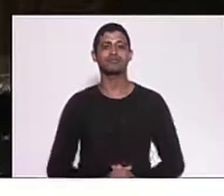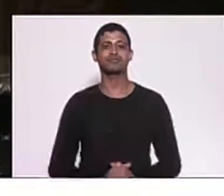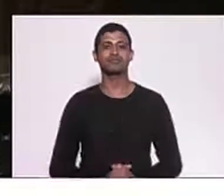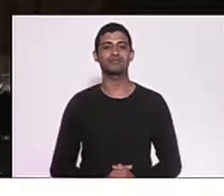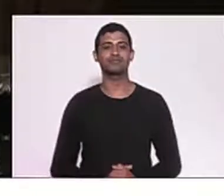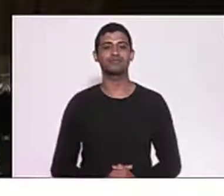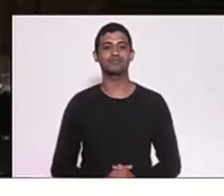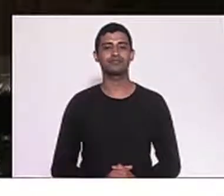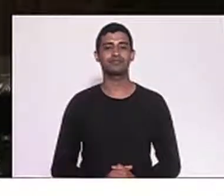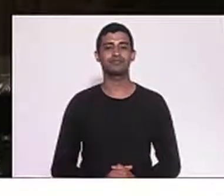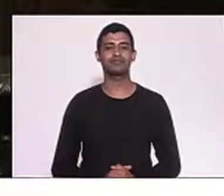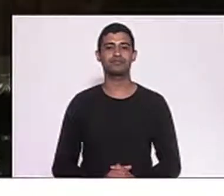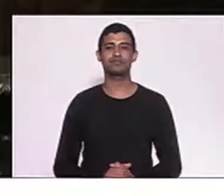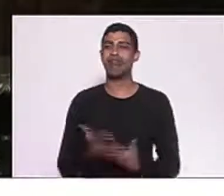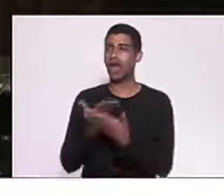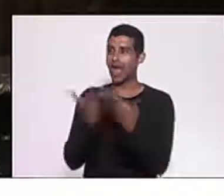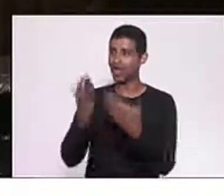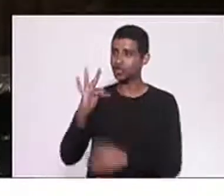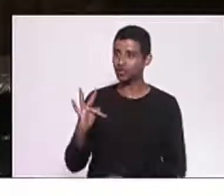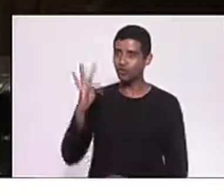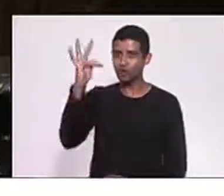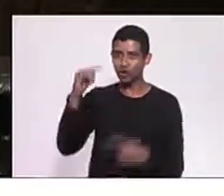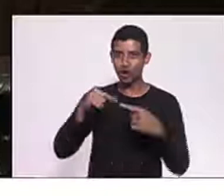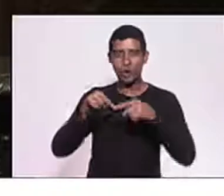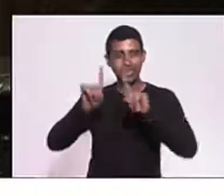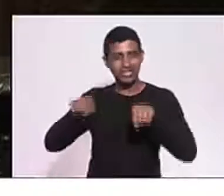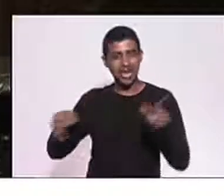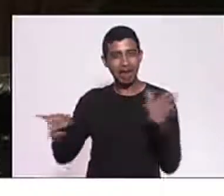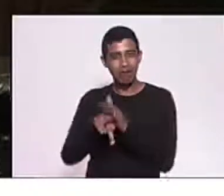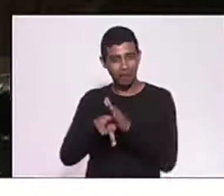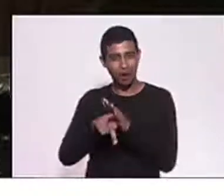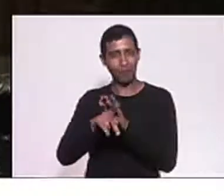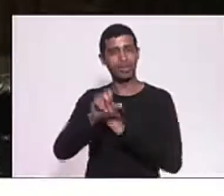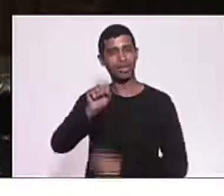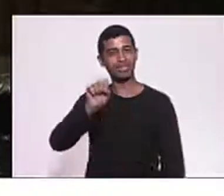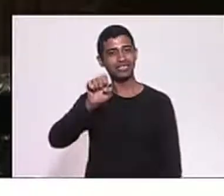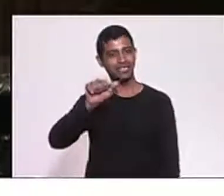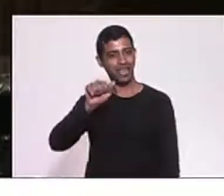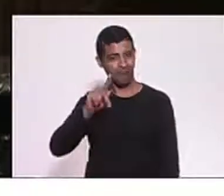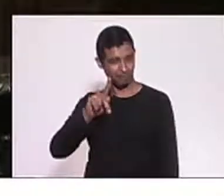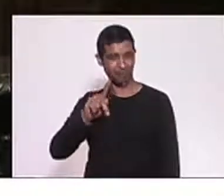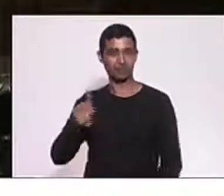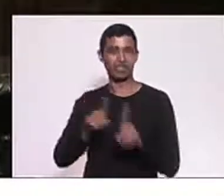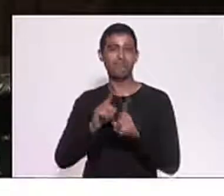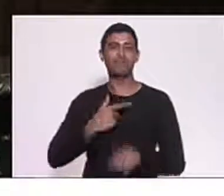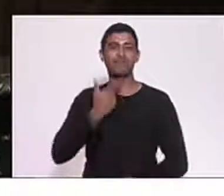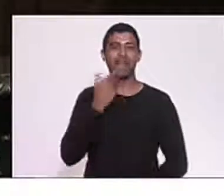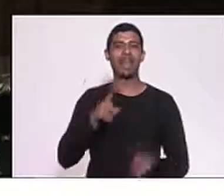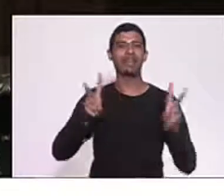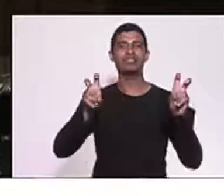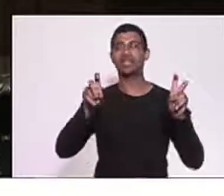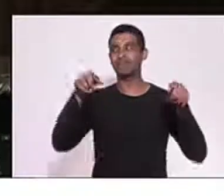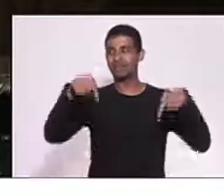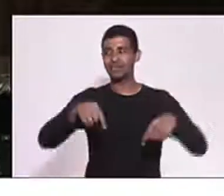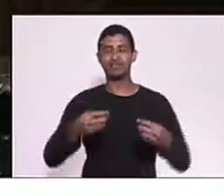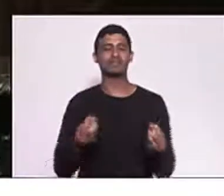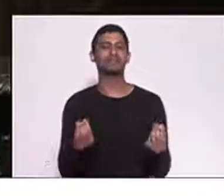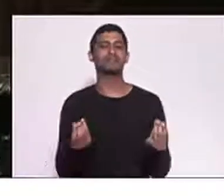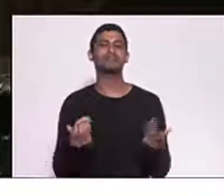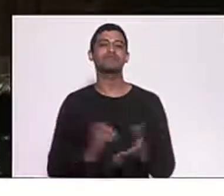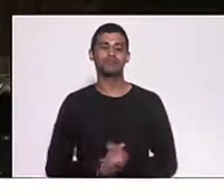os futuros agentes penitenciários do CEAP e dizer que esse tema